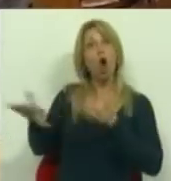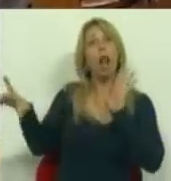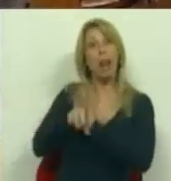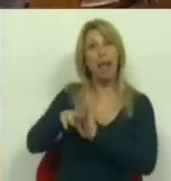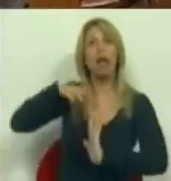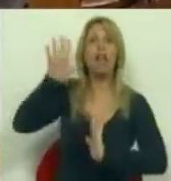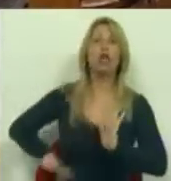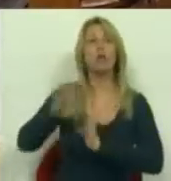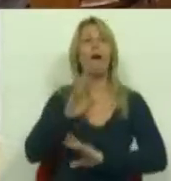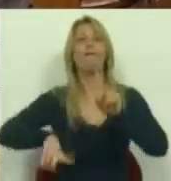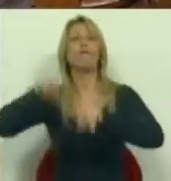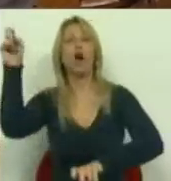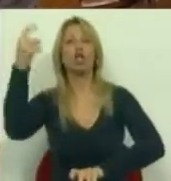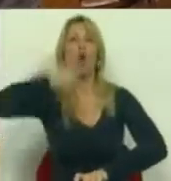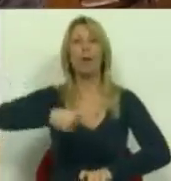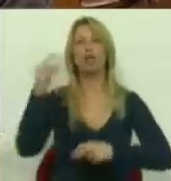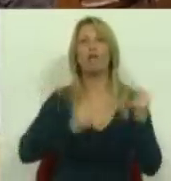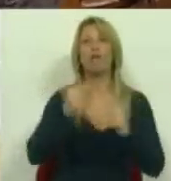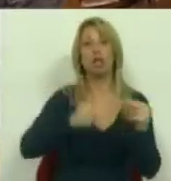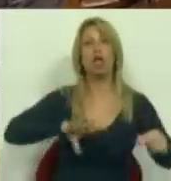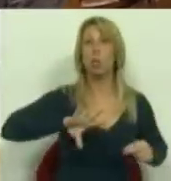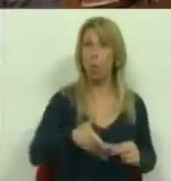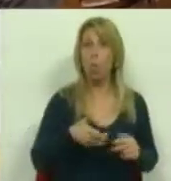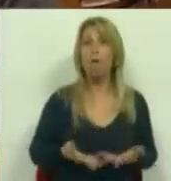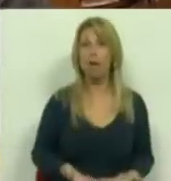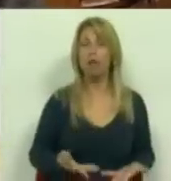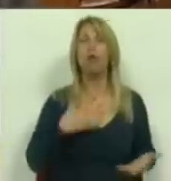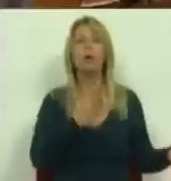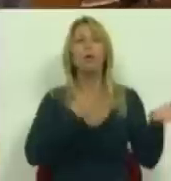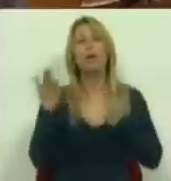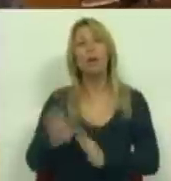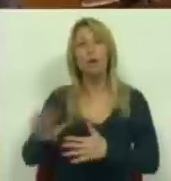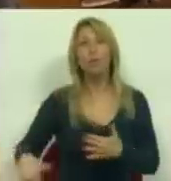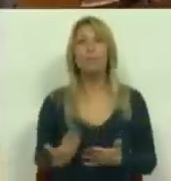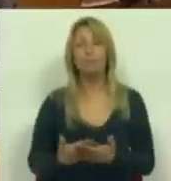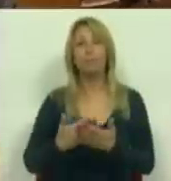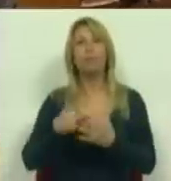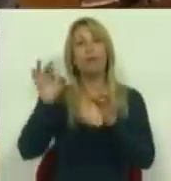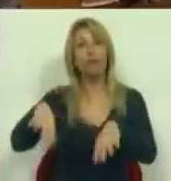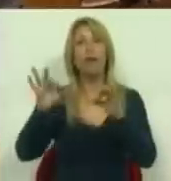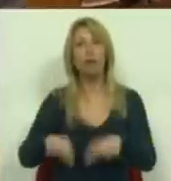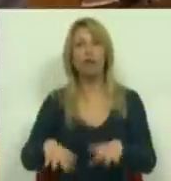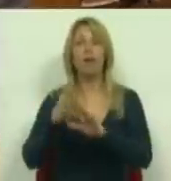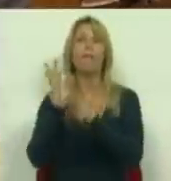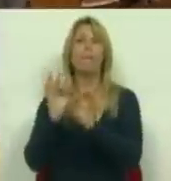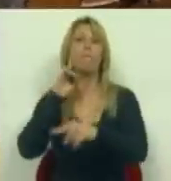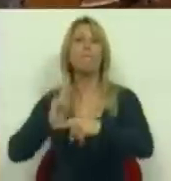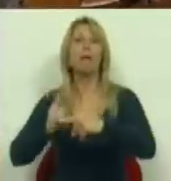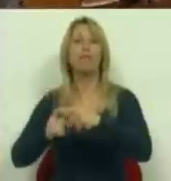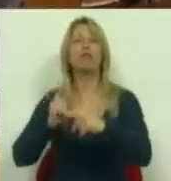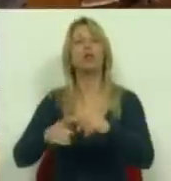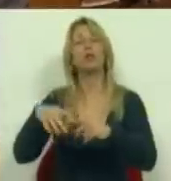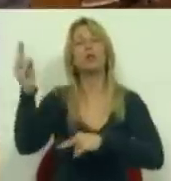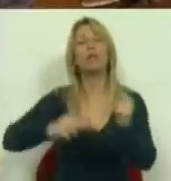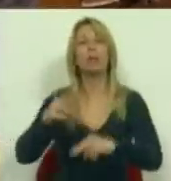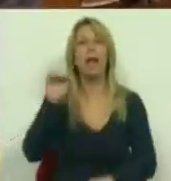às suas obrigações fiscais no nosso país. Por outro lado, propomos a eliminação dos benefícios fiscais das SJPS. Estas